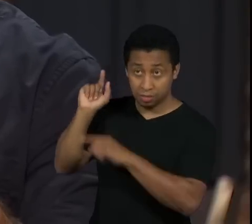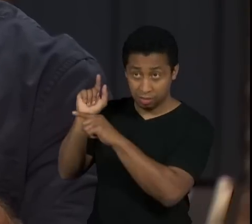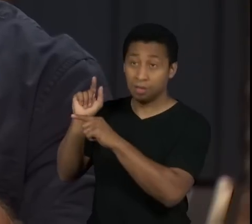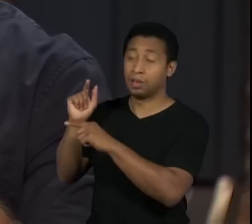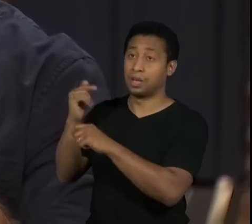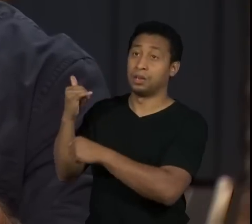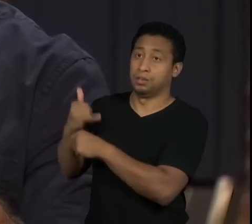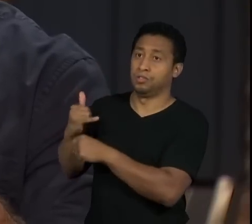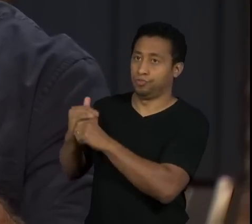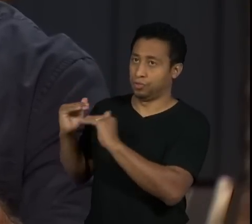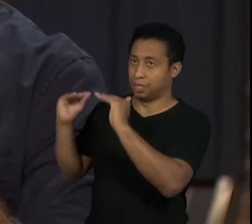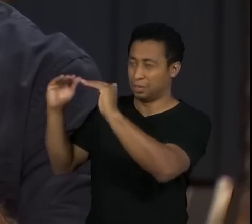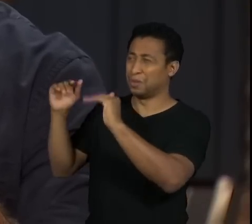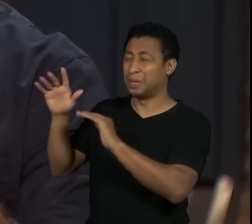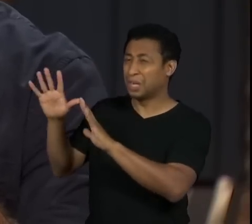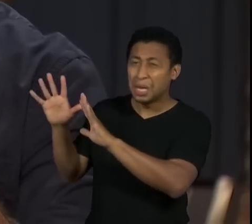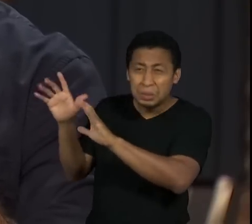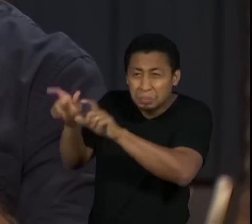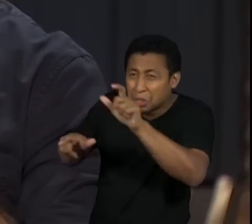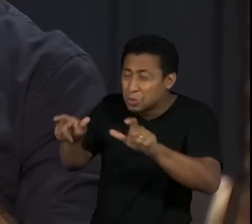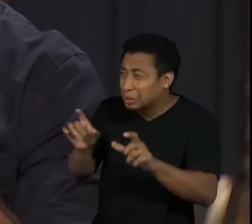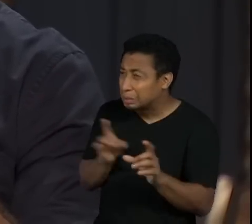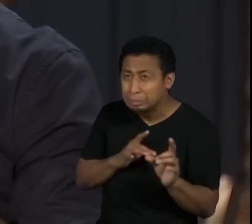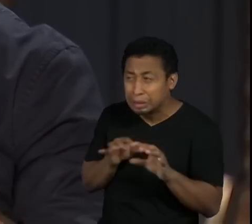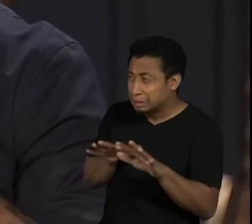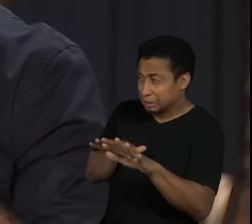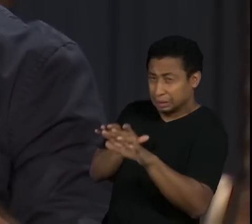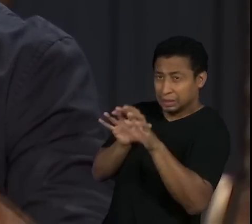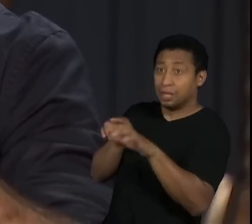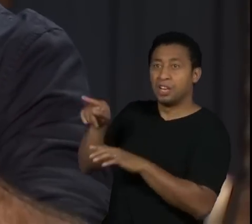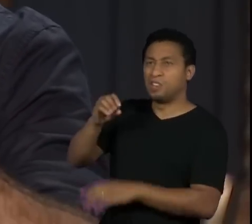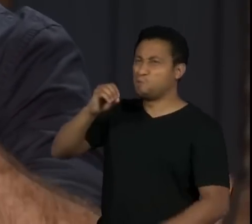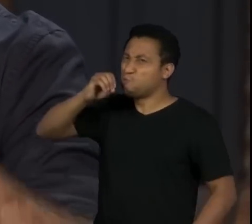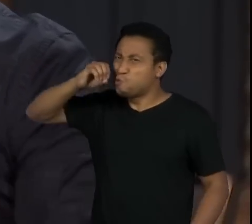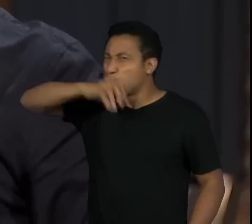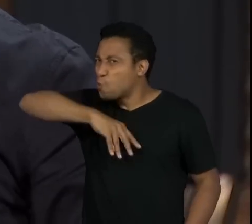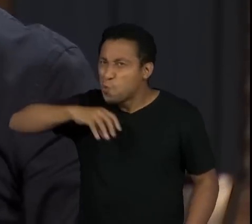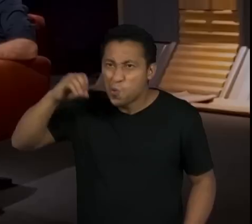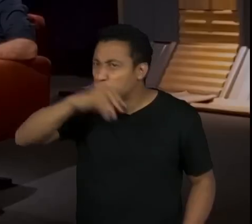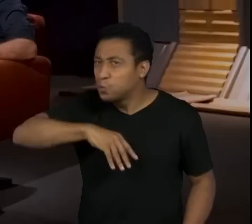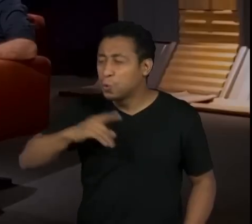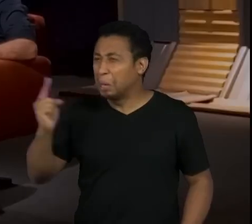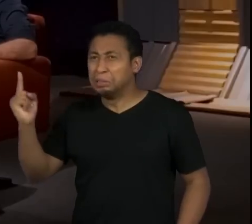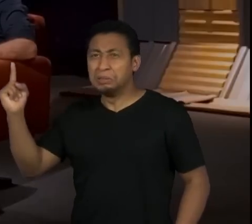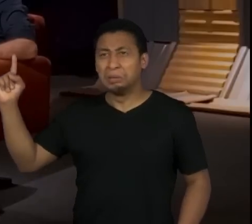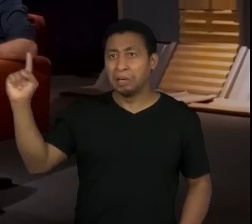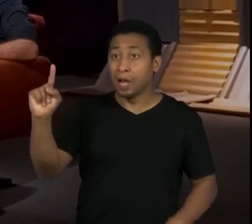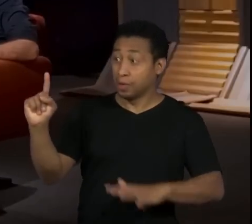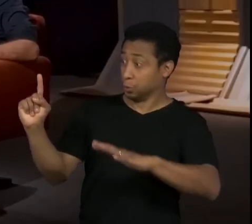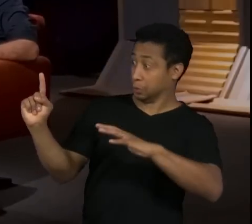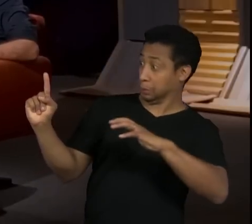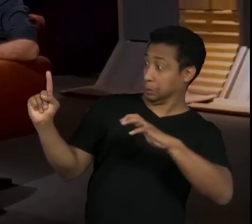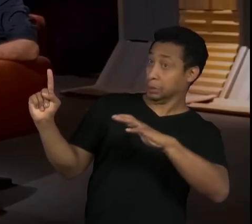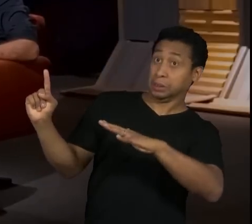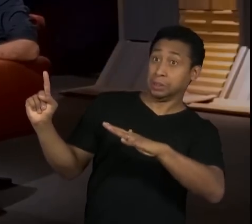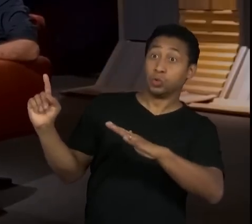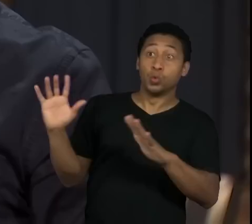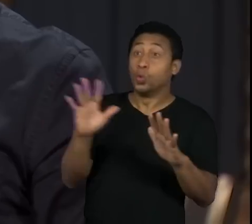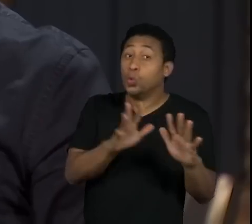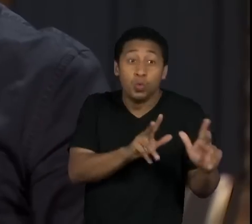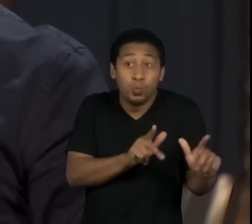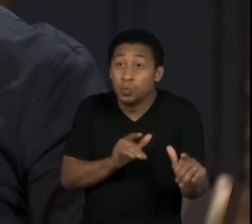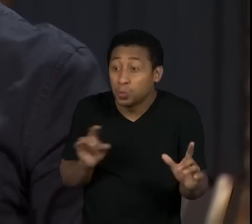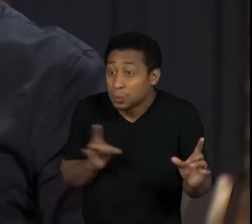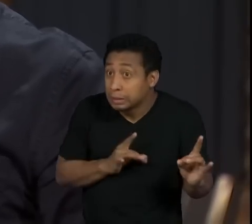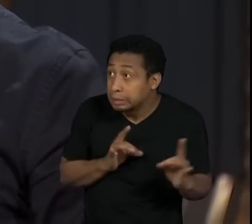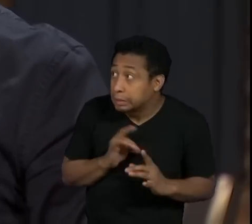as pessoas, era grosso pra caramba, era um cara que inspirava terror nas pessoas pela forma maldosa